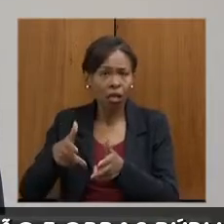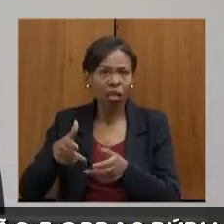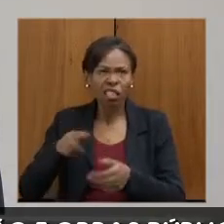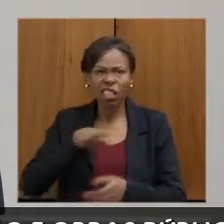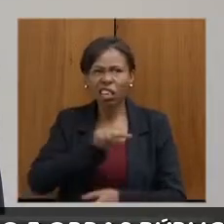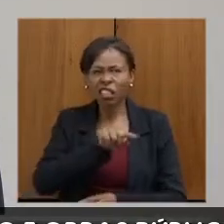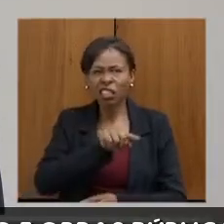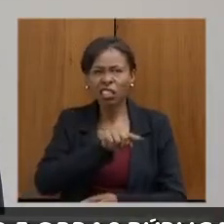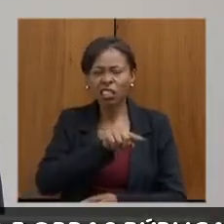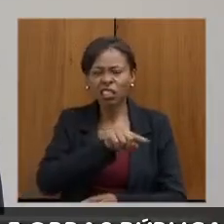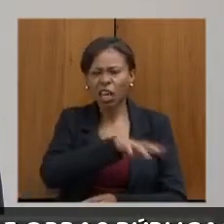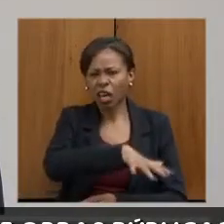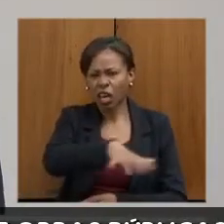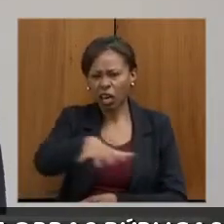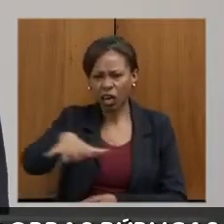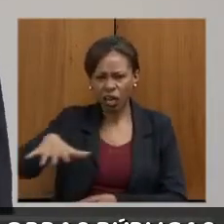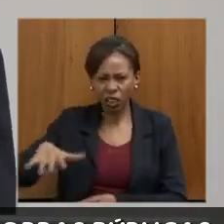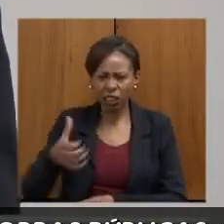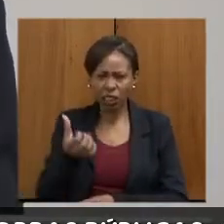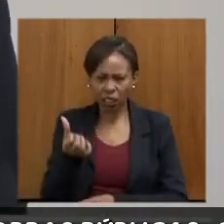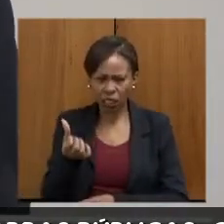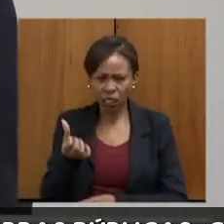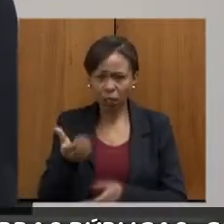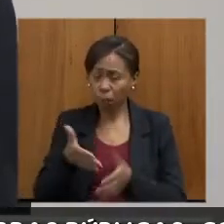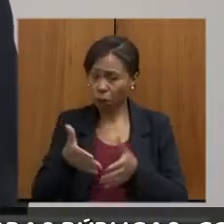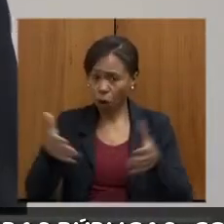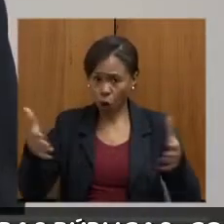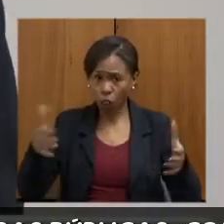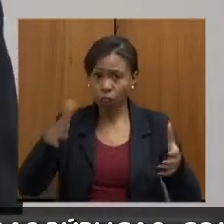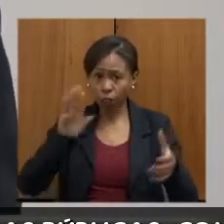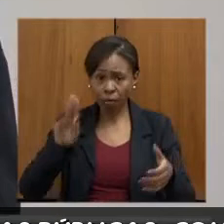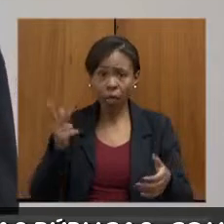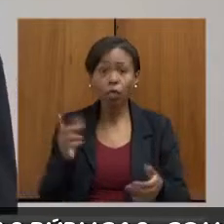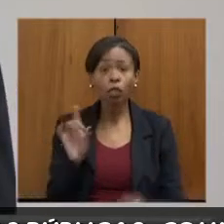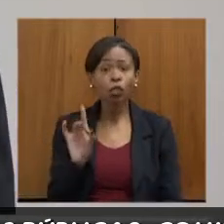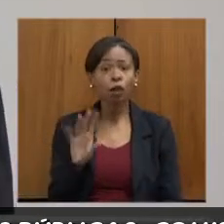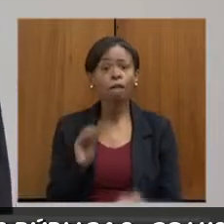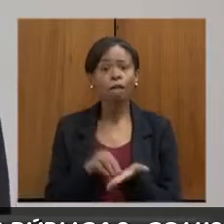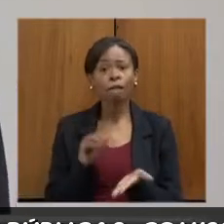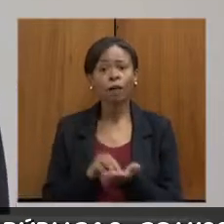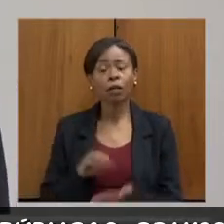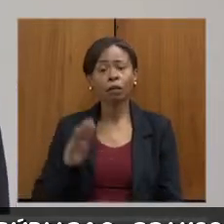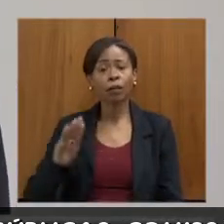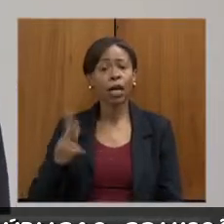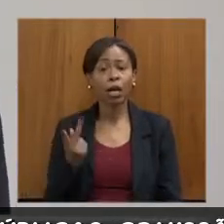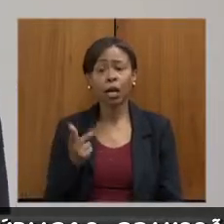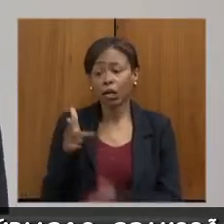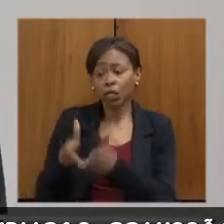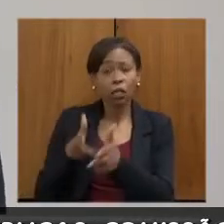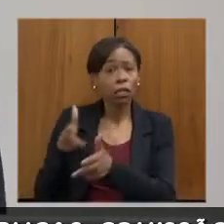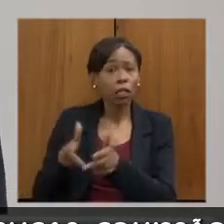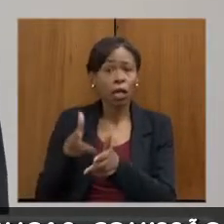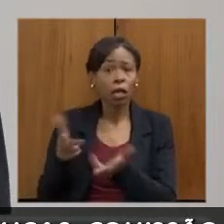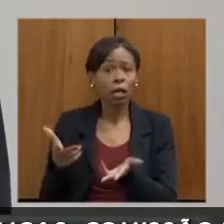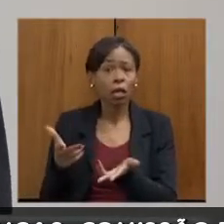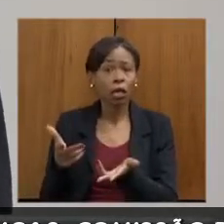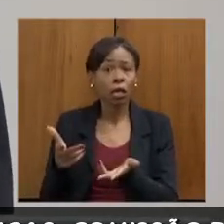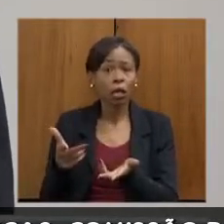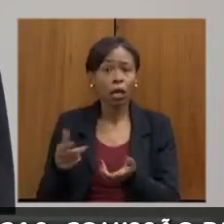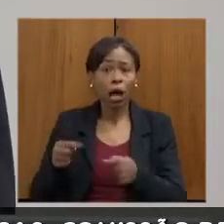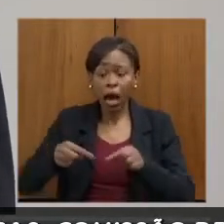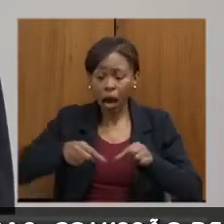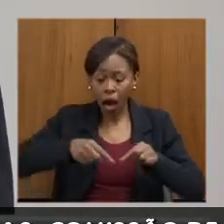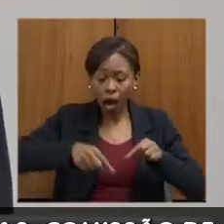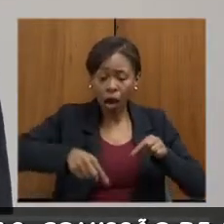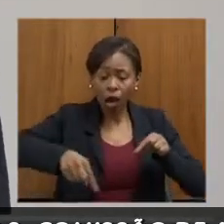metropolitanas brasileiras maiores só Belo Horizonte não tem trem Metropolitano e a linha tá aí eles dizem que não pode